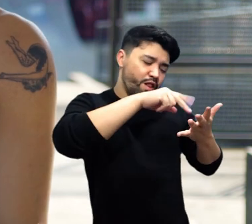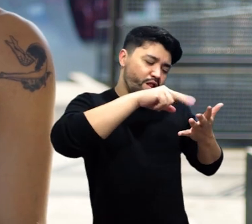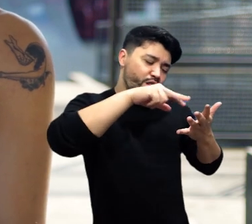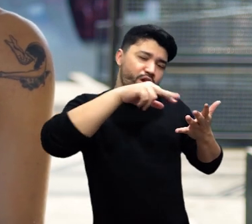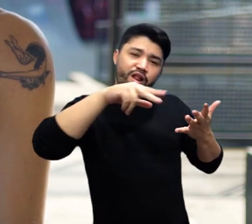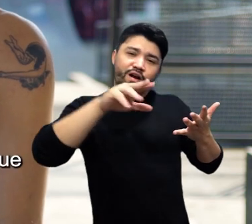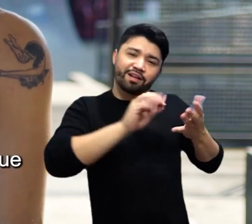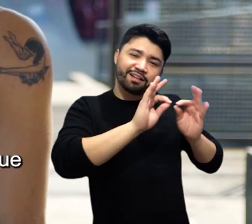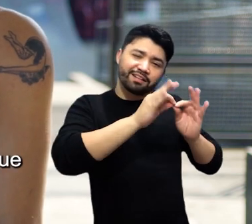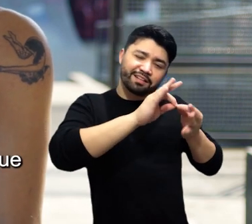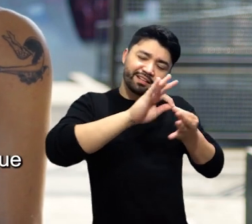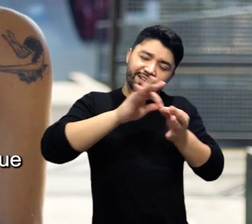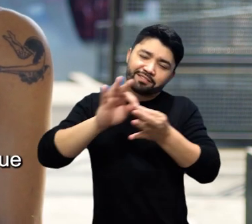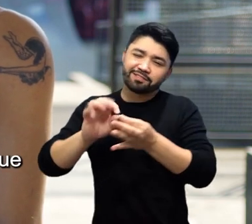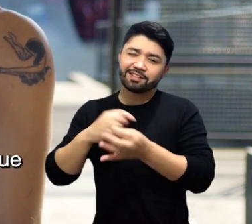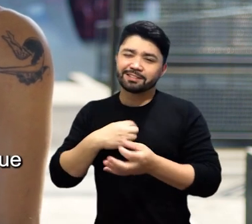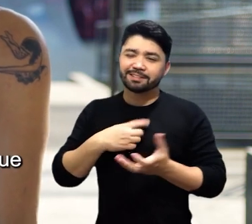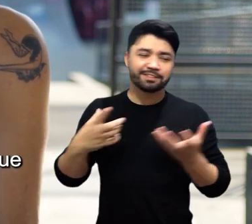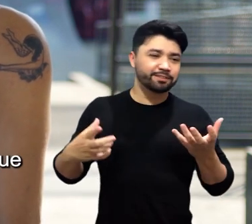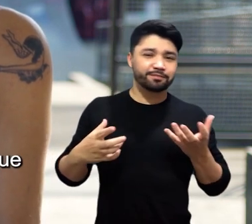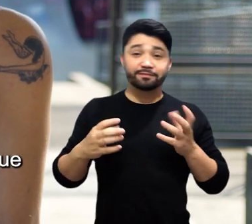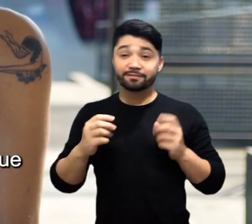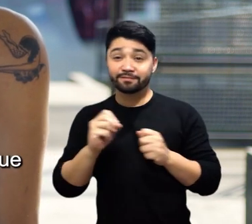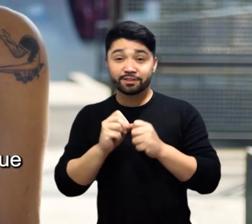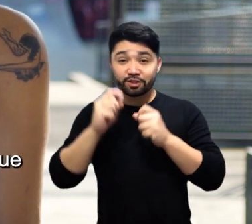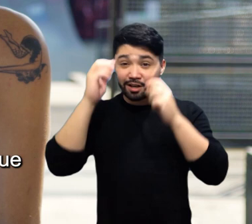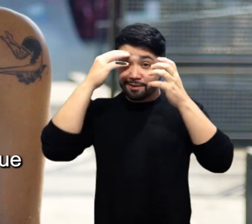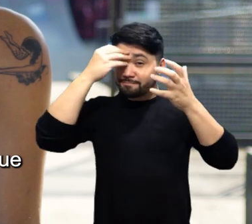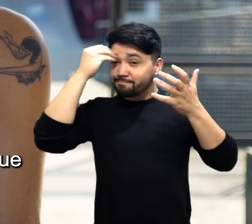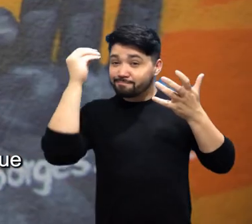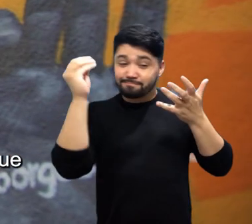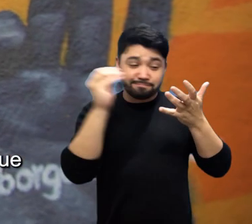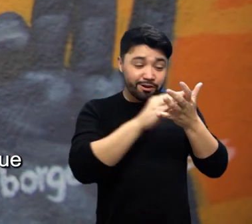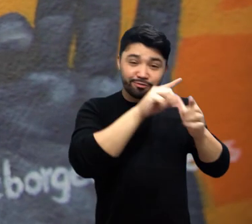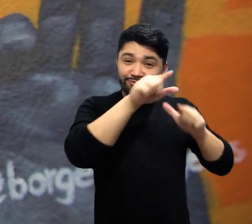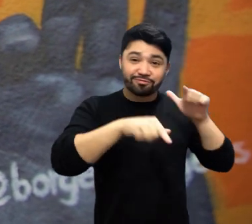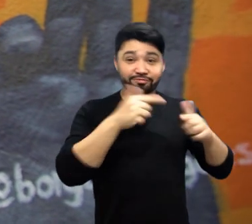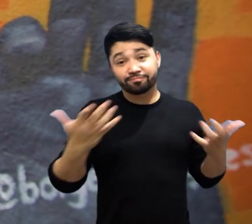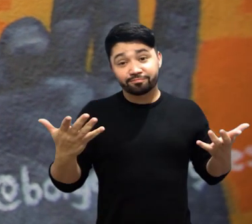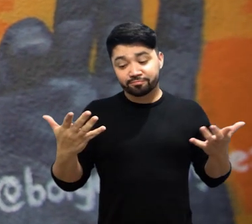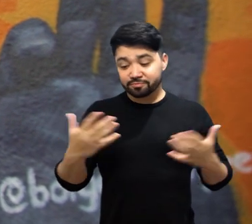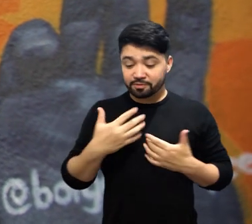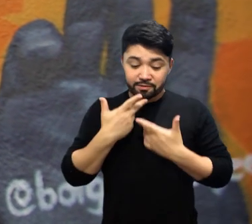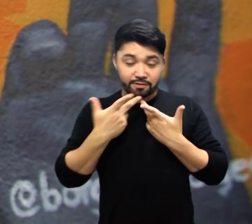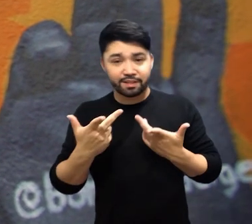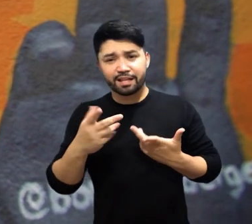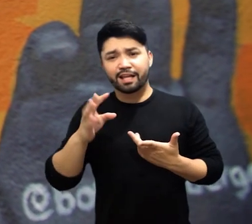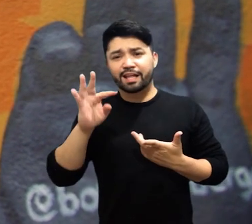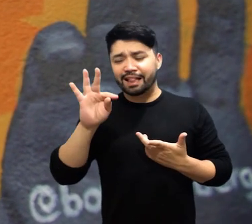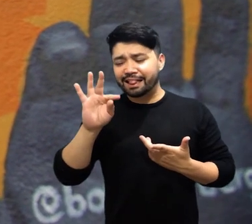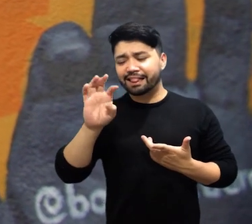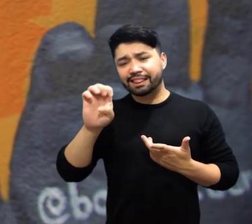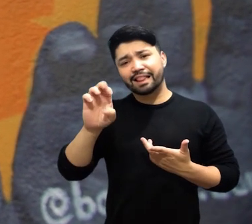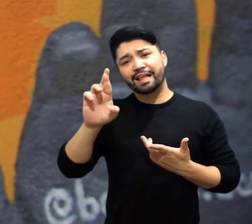saio calmo. É como se eu estivesse jogando tudo que tem na minha cabeça no trabalho. Não, eu não digo uma terapia, assim, mas